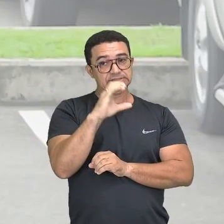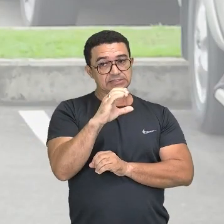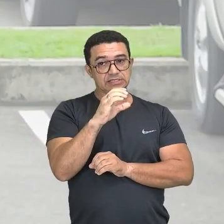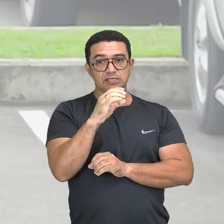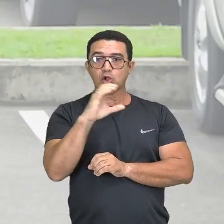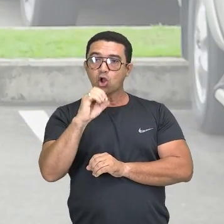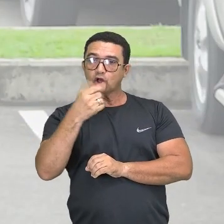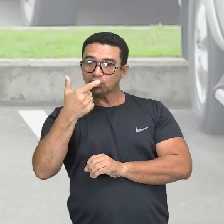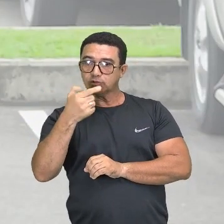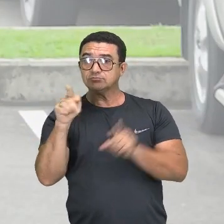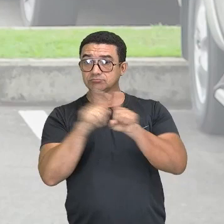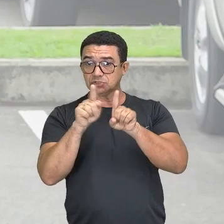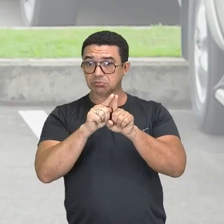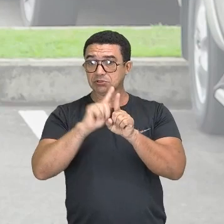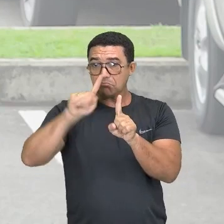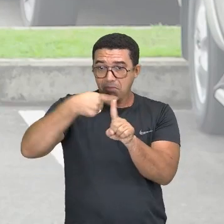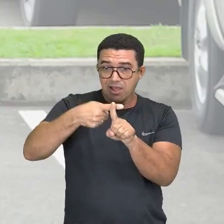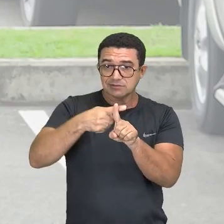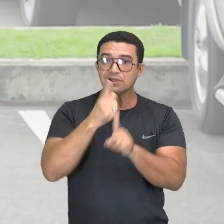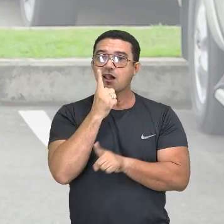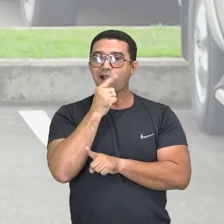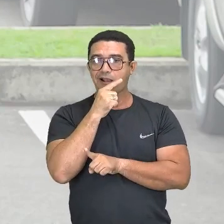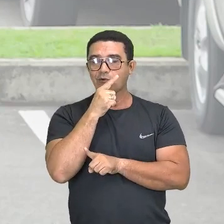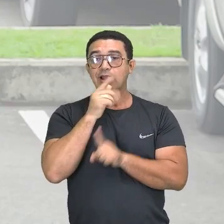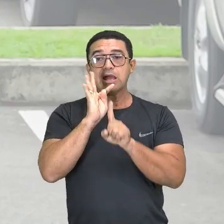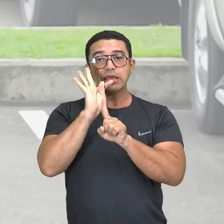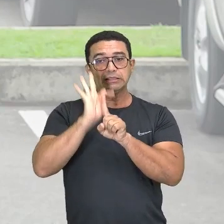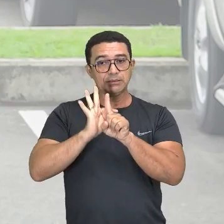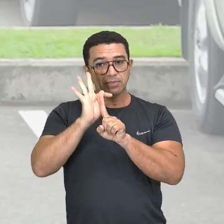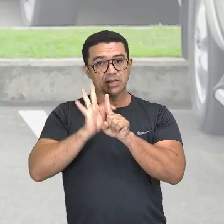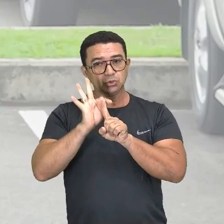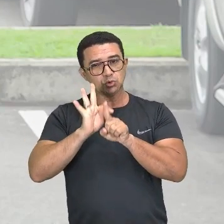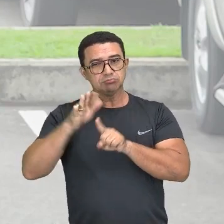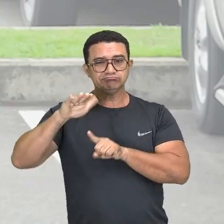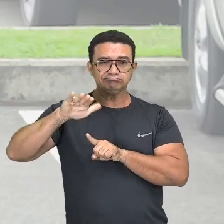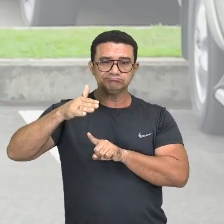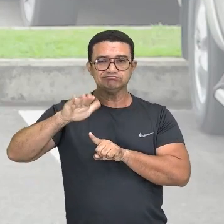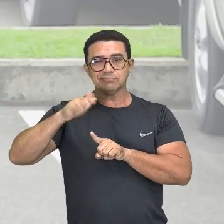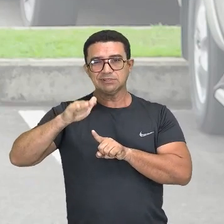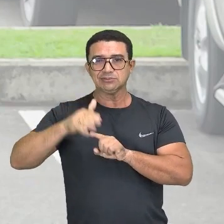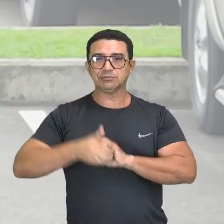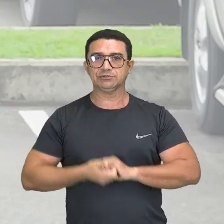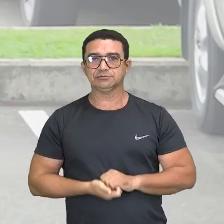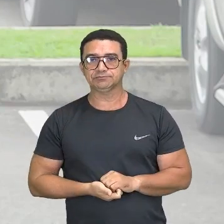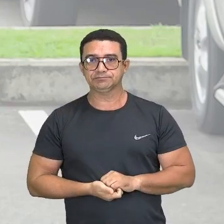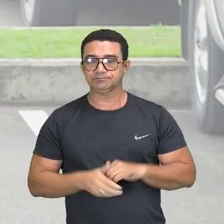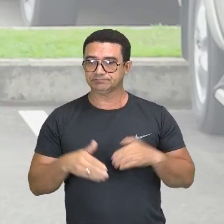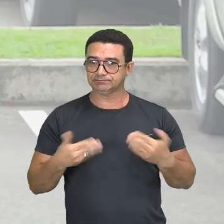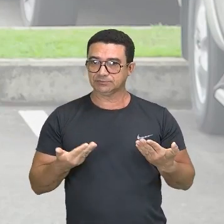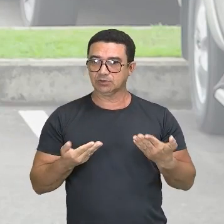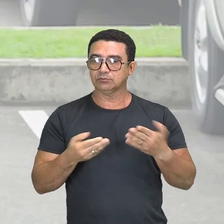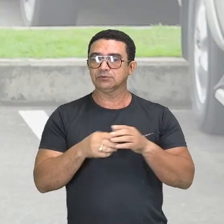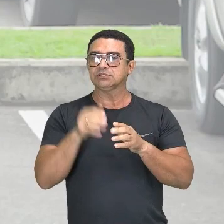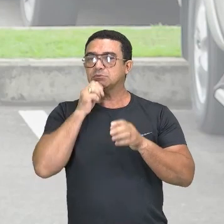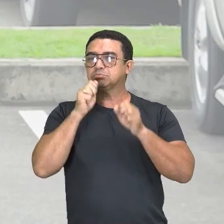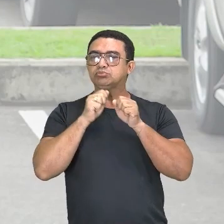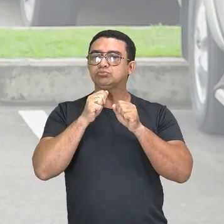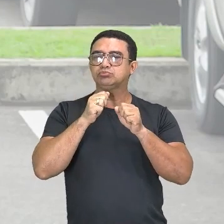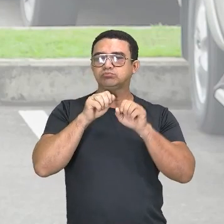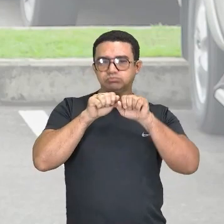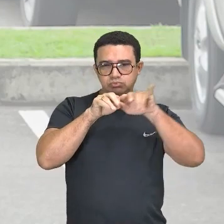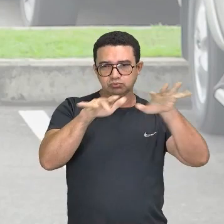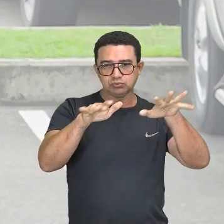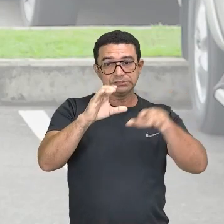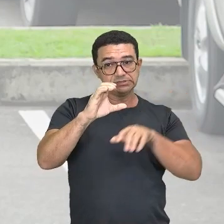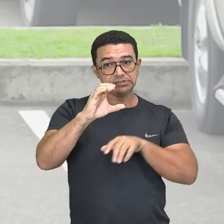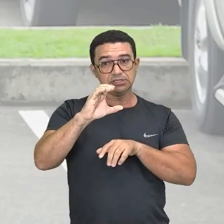água. E aí faz com que a temperatura fique amena. Claro que, intensificando a emissão de CO2, a temperatura